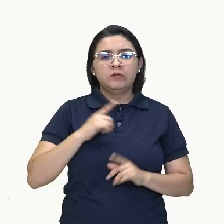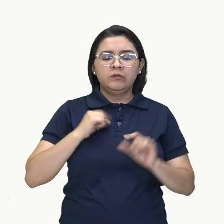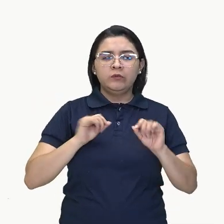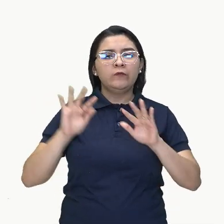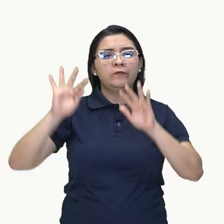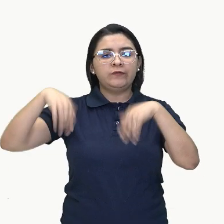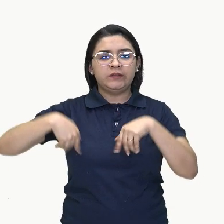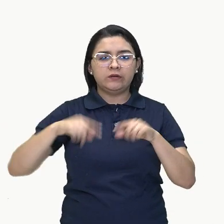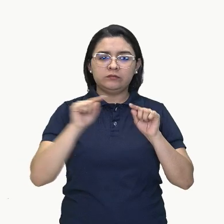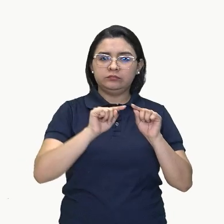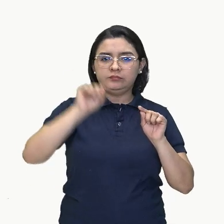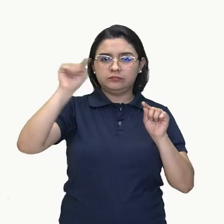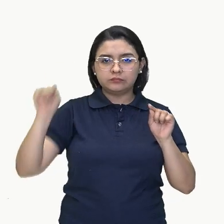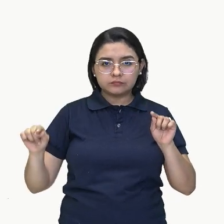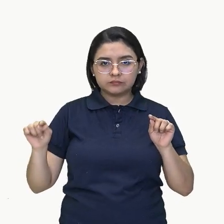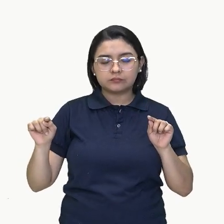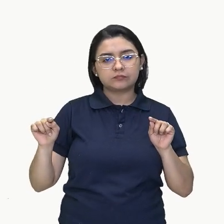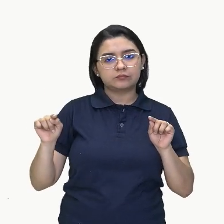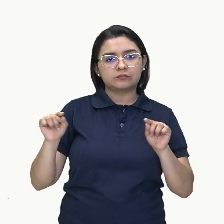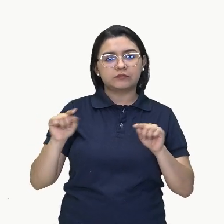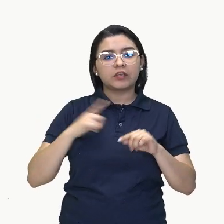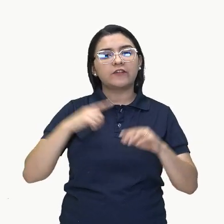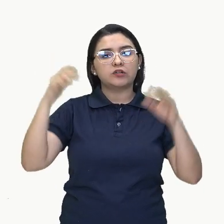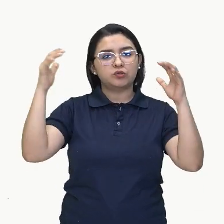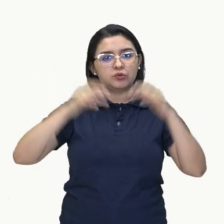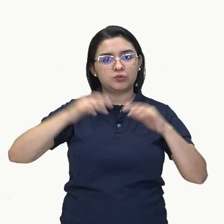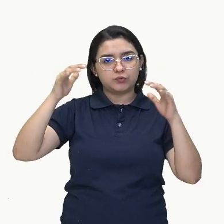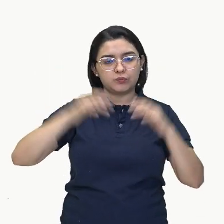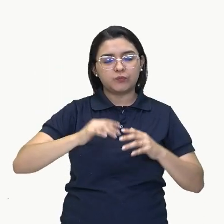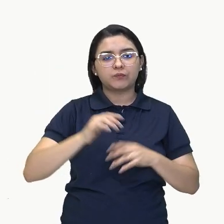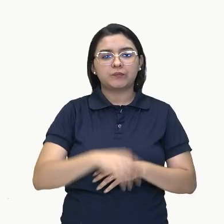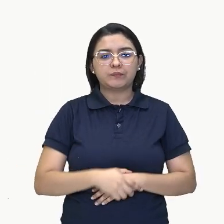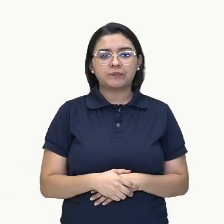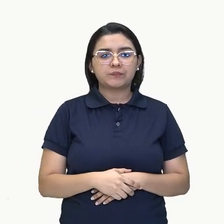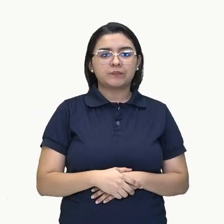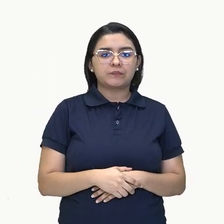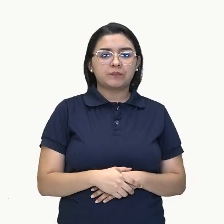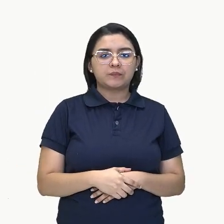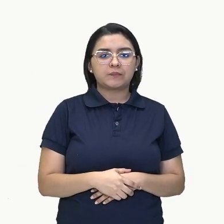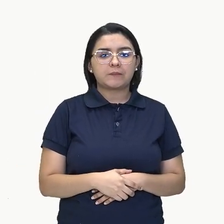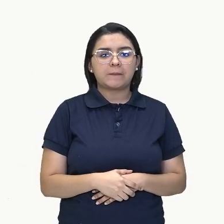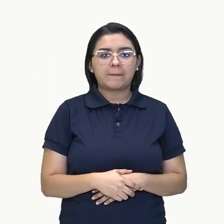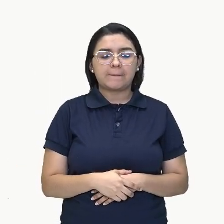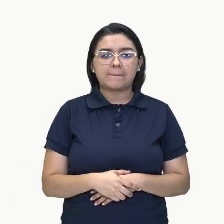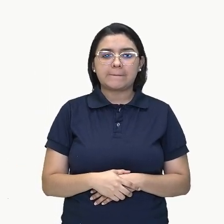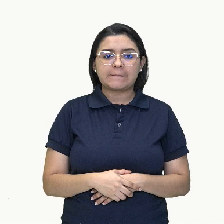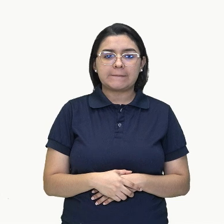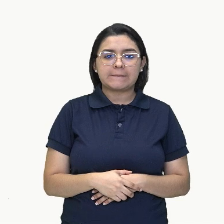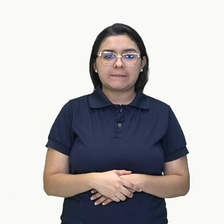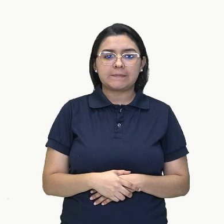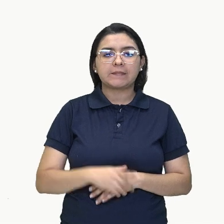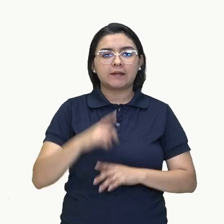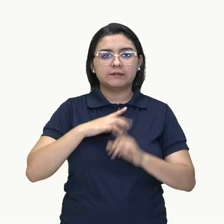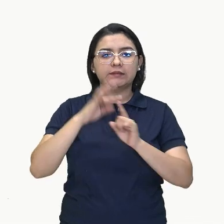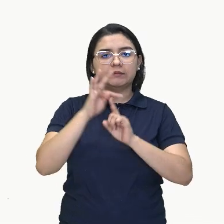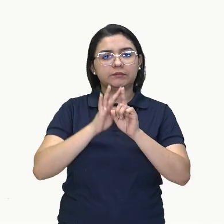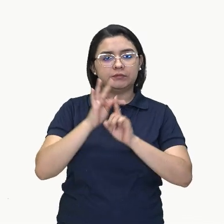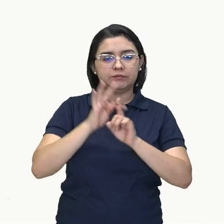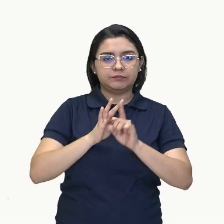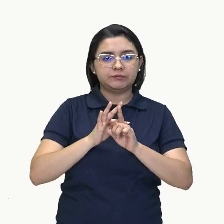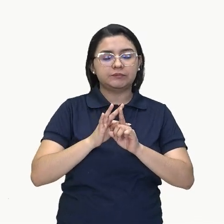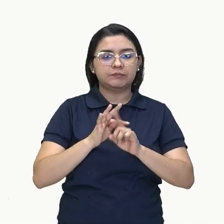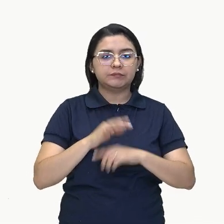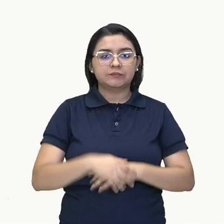começa a quantidade de chuva que vai aumentando, a gente tem ali uma baixa ou uma elevação da temperatura.